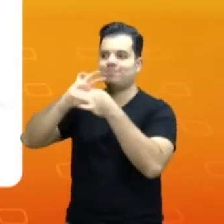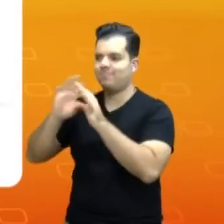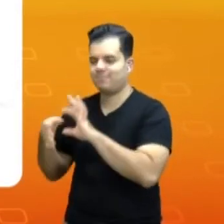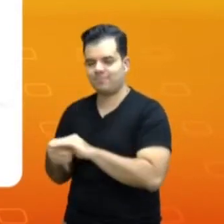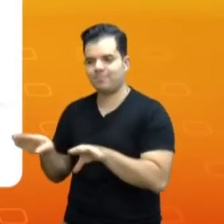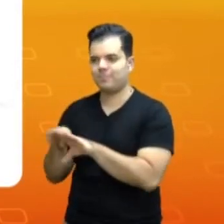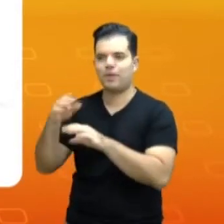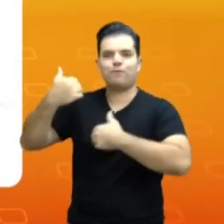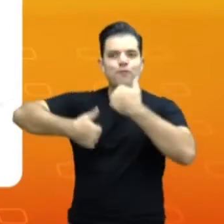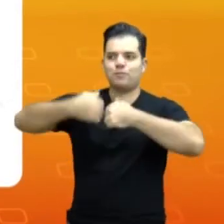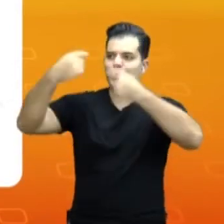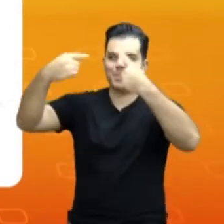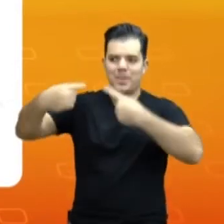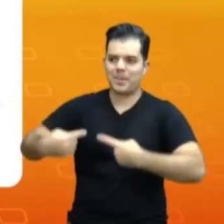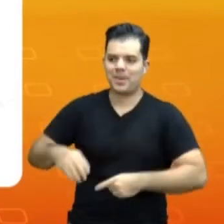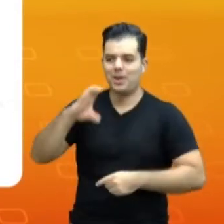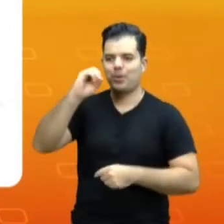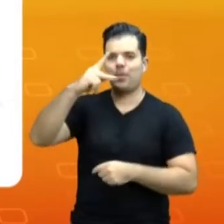né?